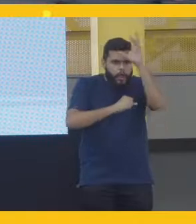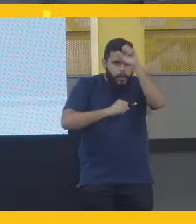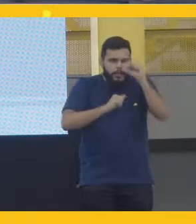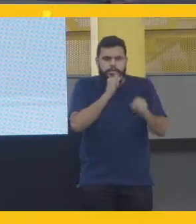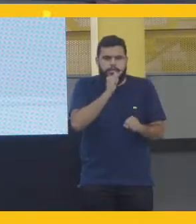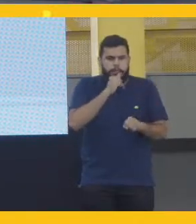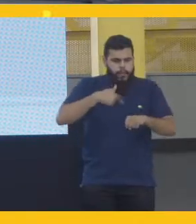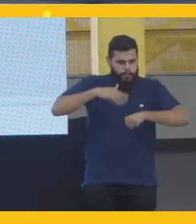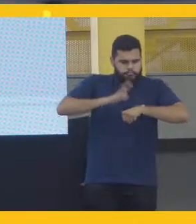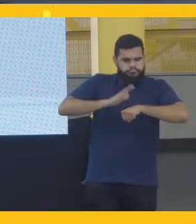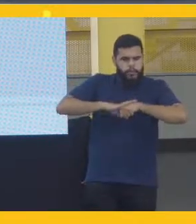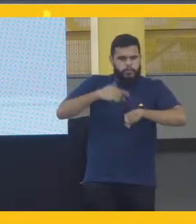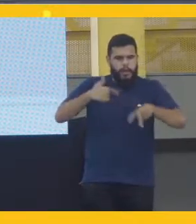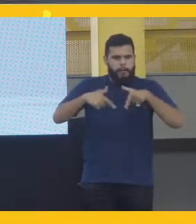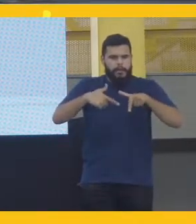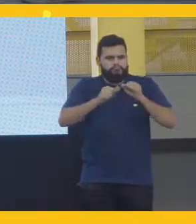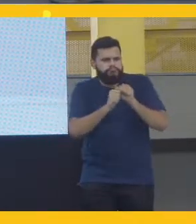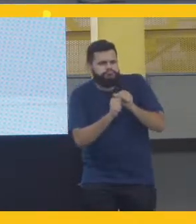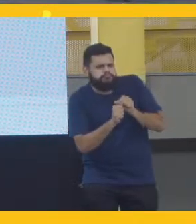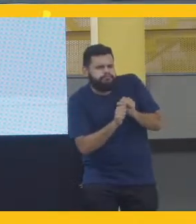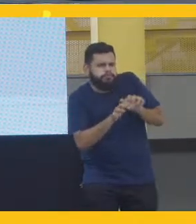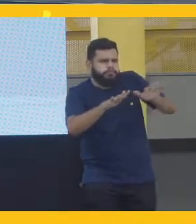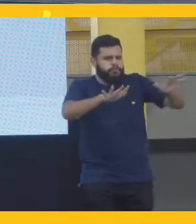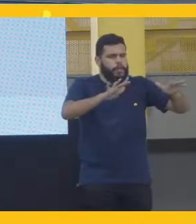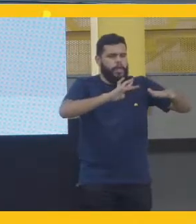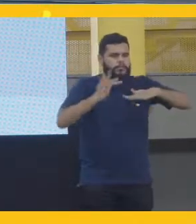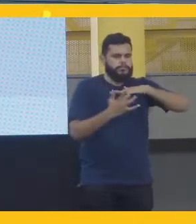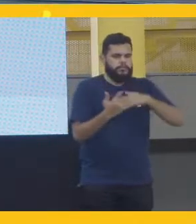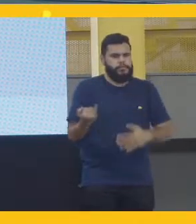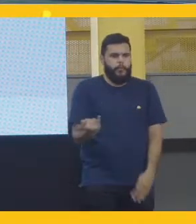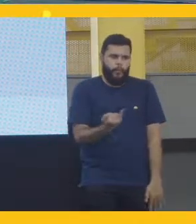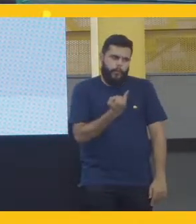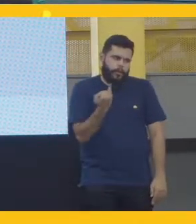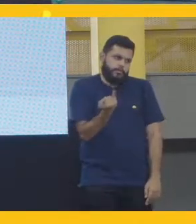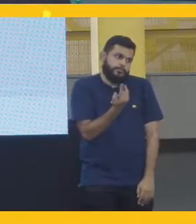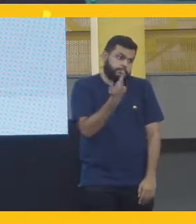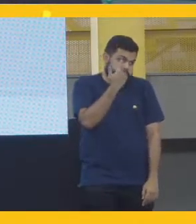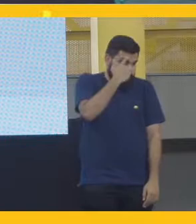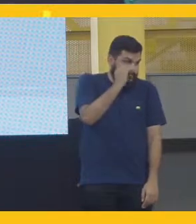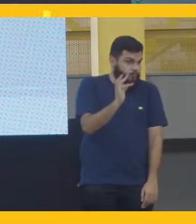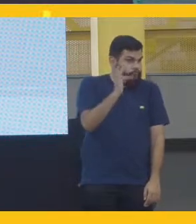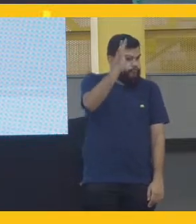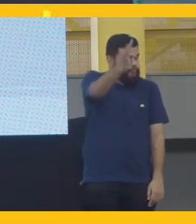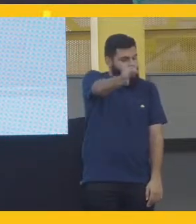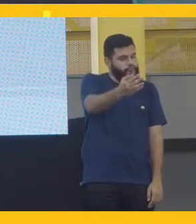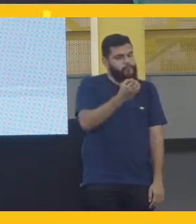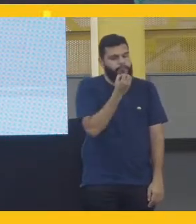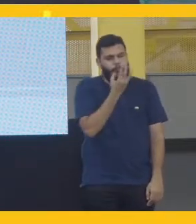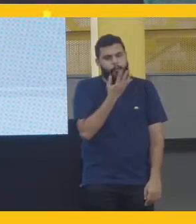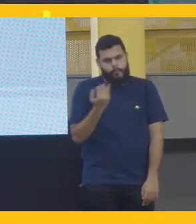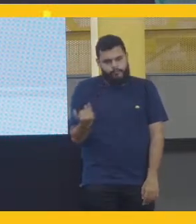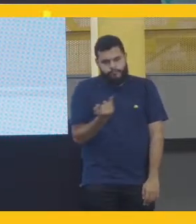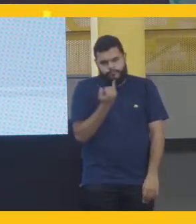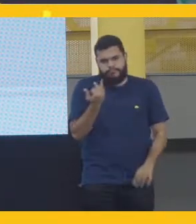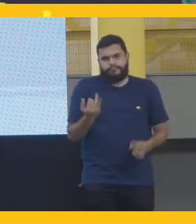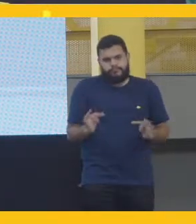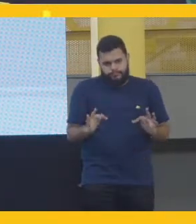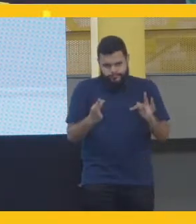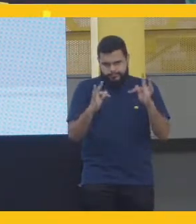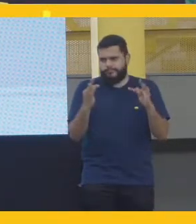de vocês nas redes sociais. Isso é uma visão de presente já para o